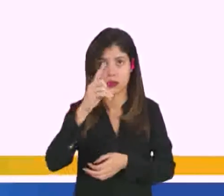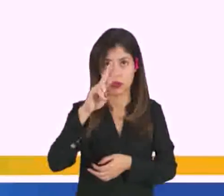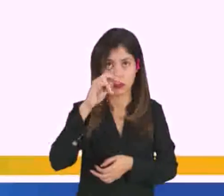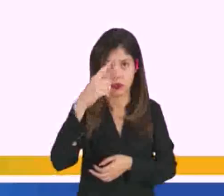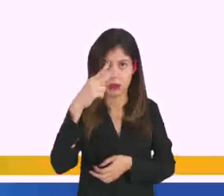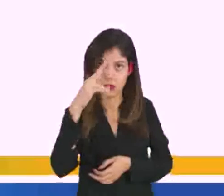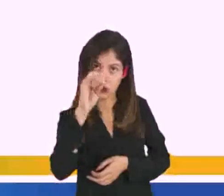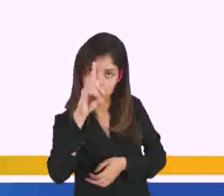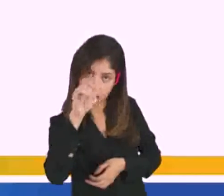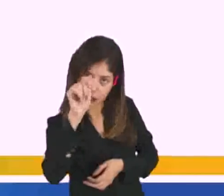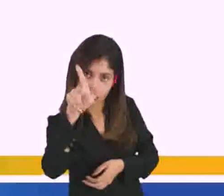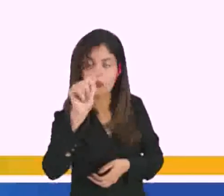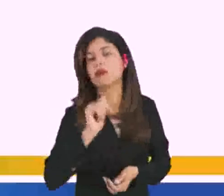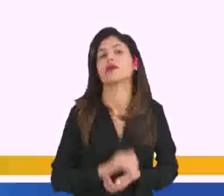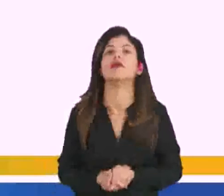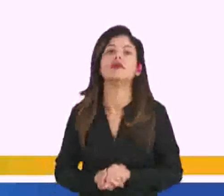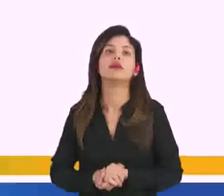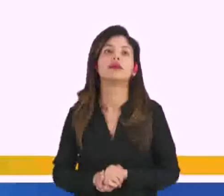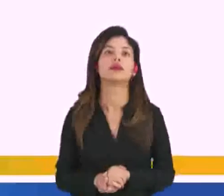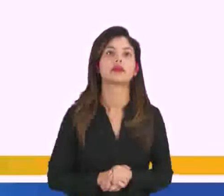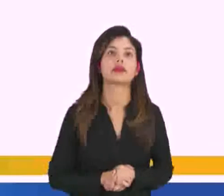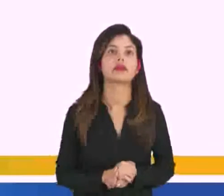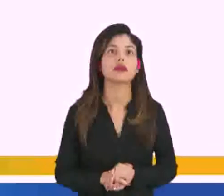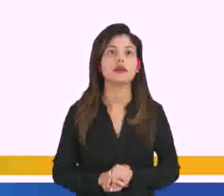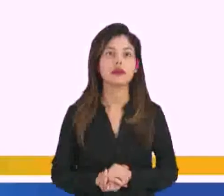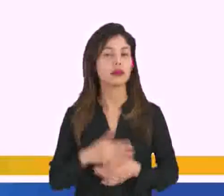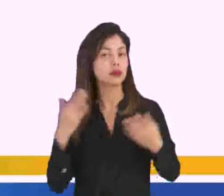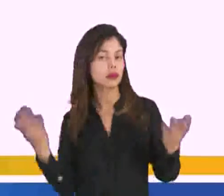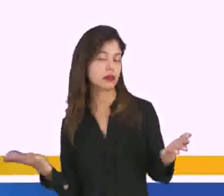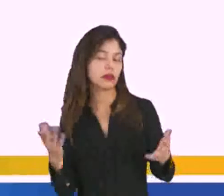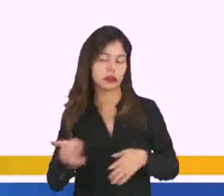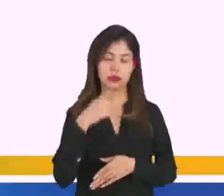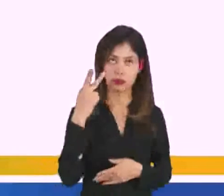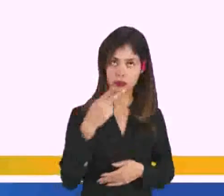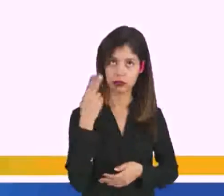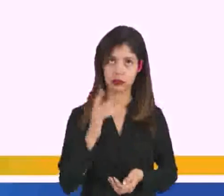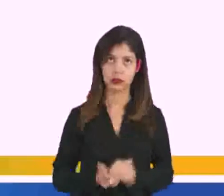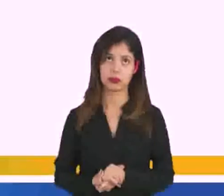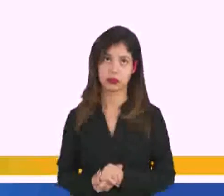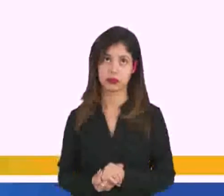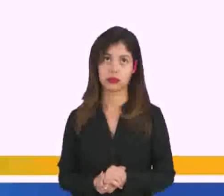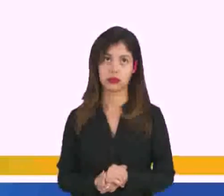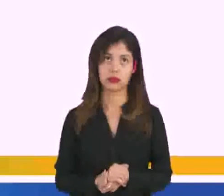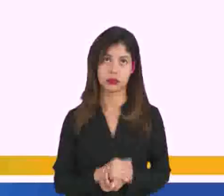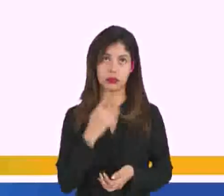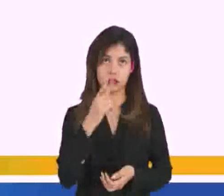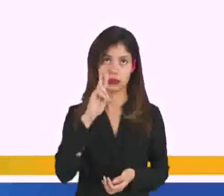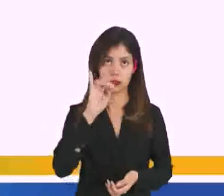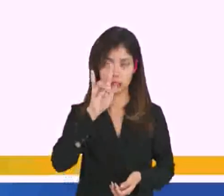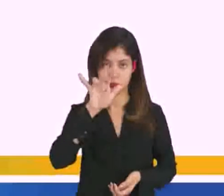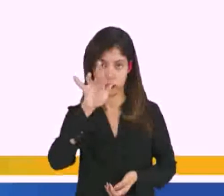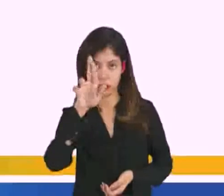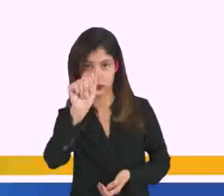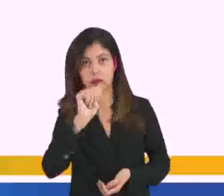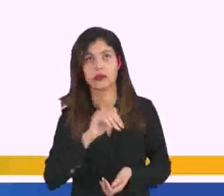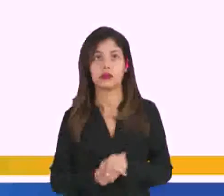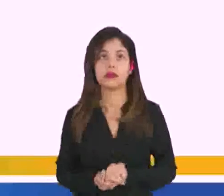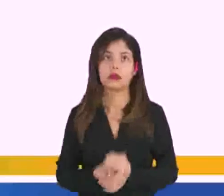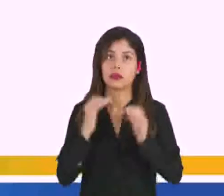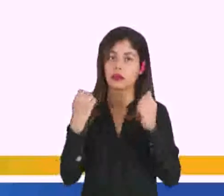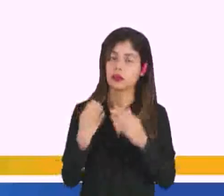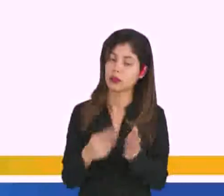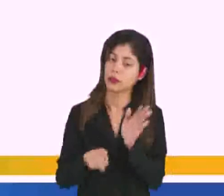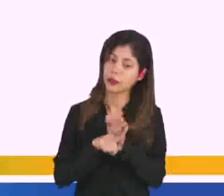amostragem desproporcional. Então, falando aí da amostragem probabilística, para